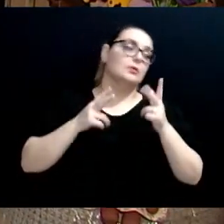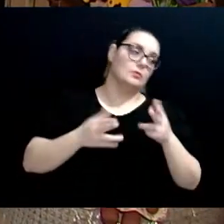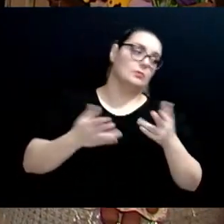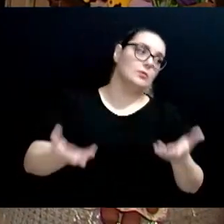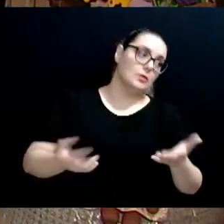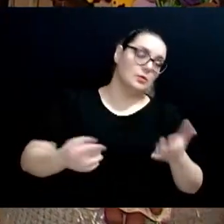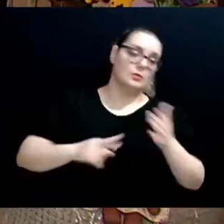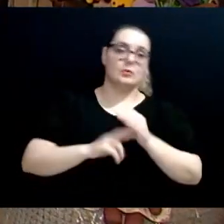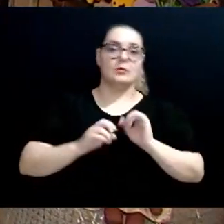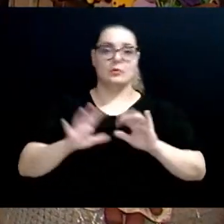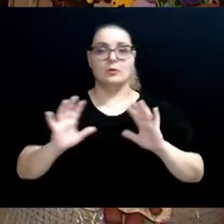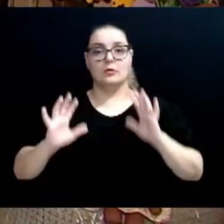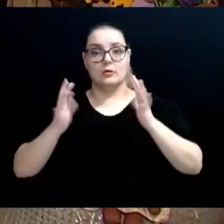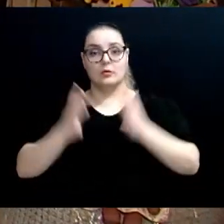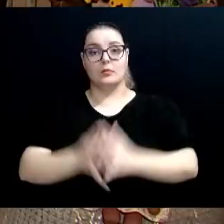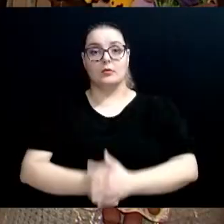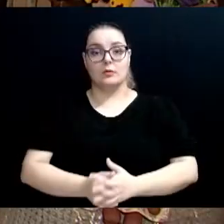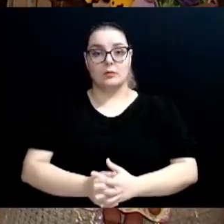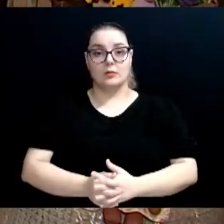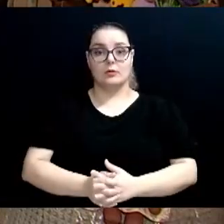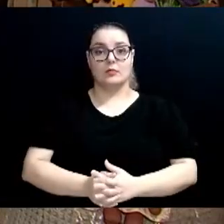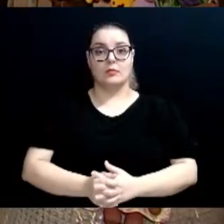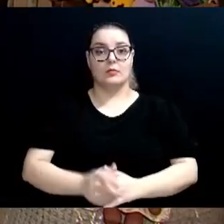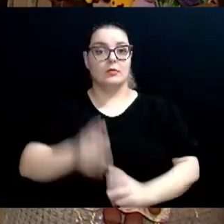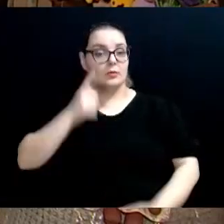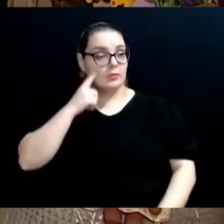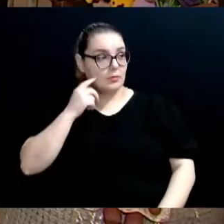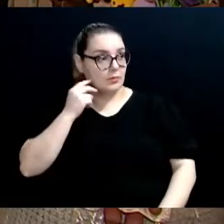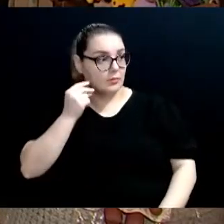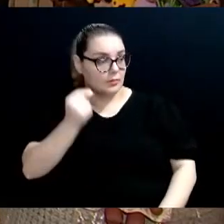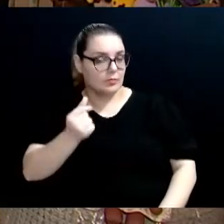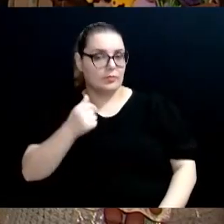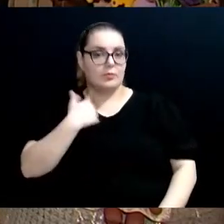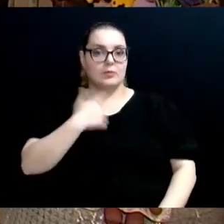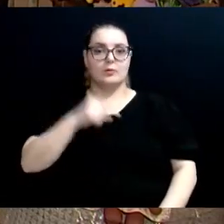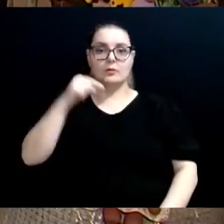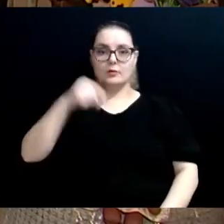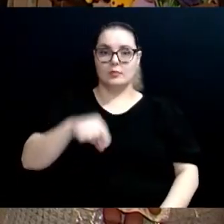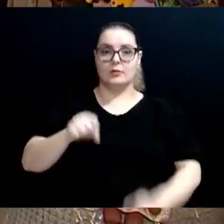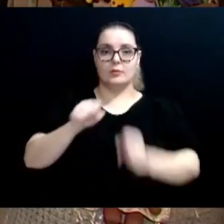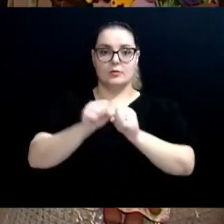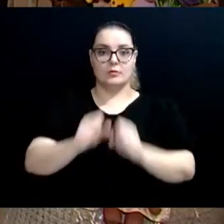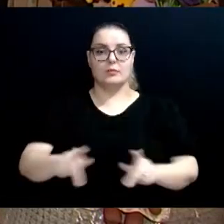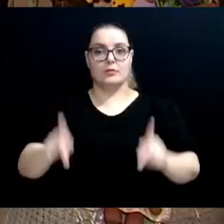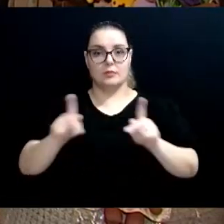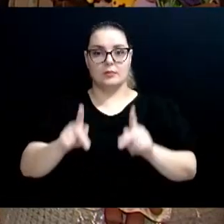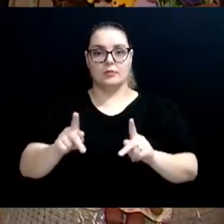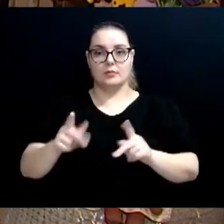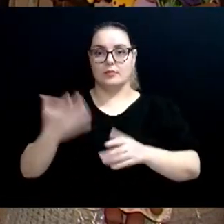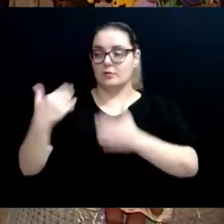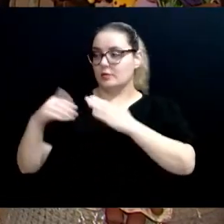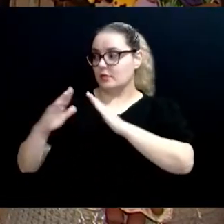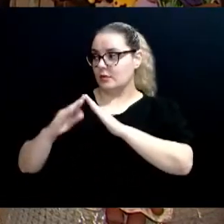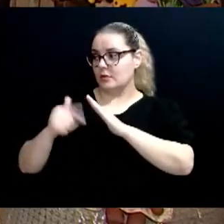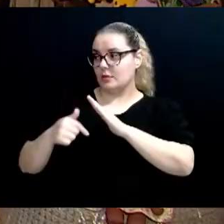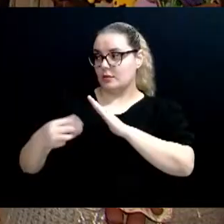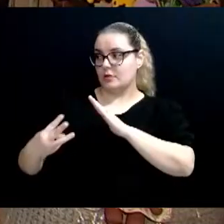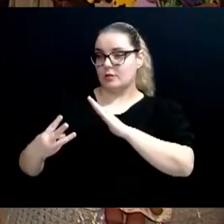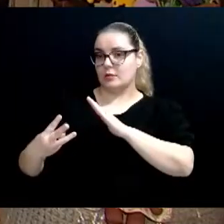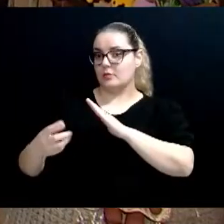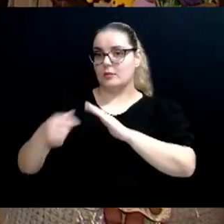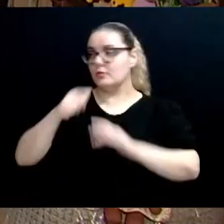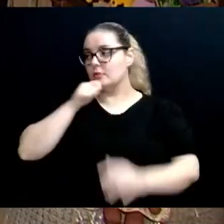não davam um retorno tão grande quanto as feiras comemorativas. Foi aí que surgiu a ideia, nós viemos aqui